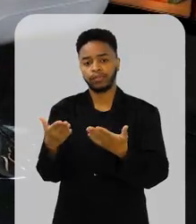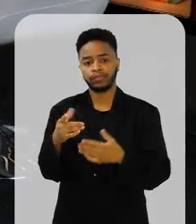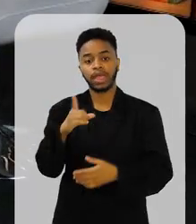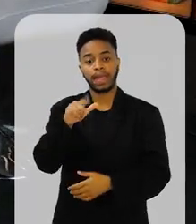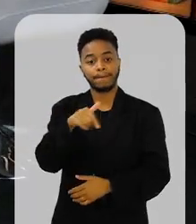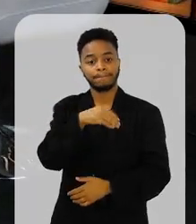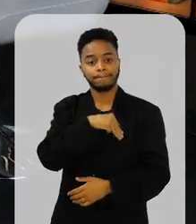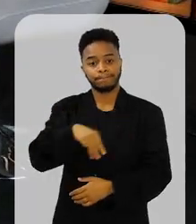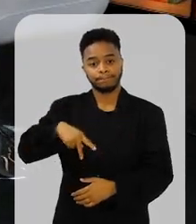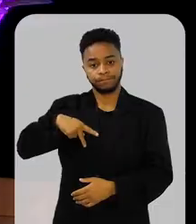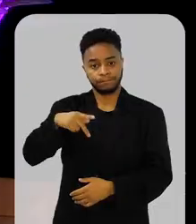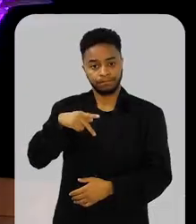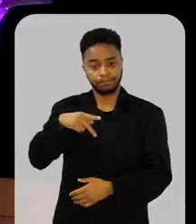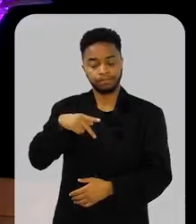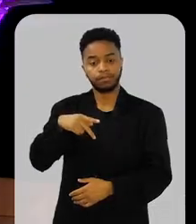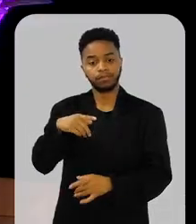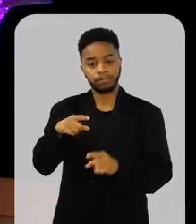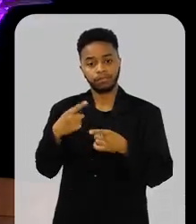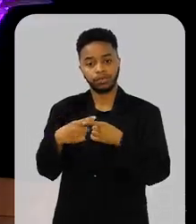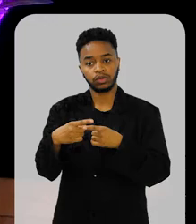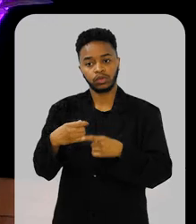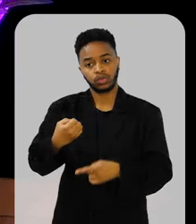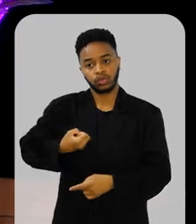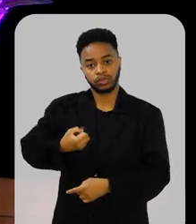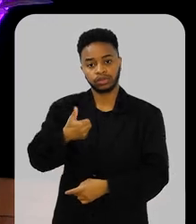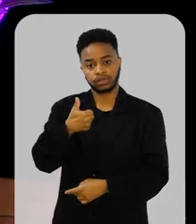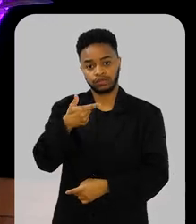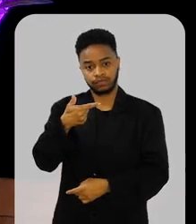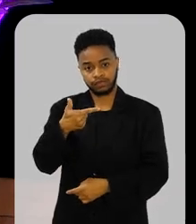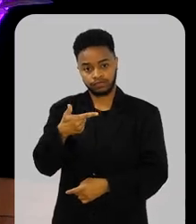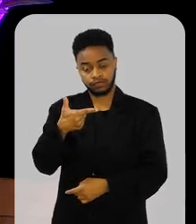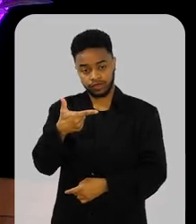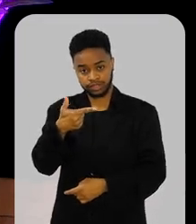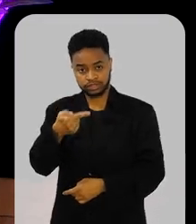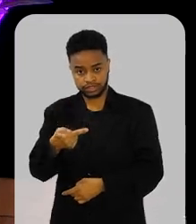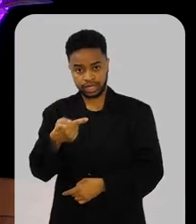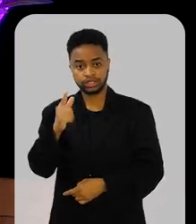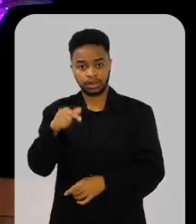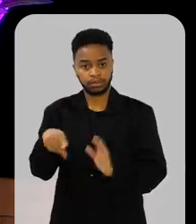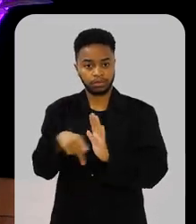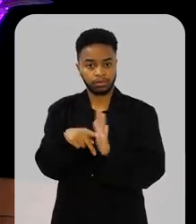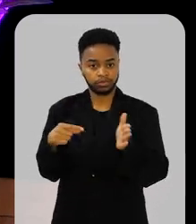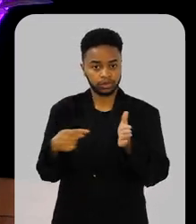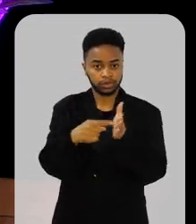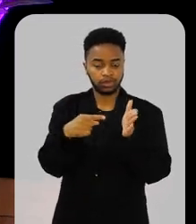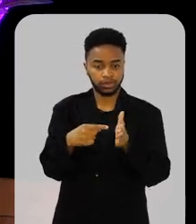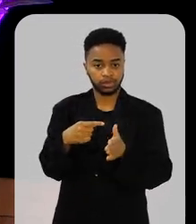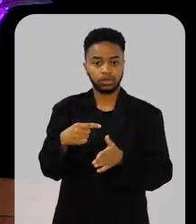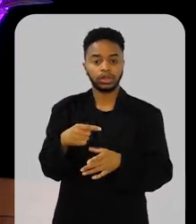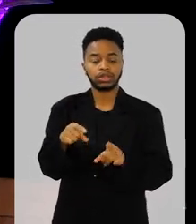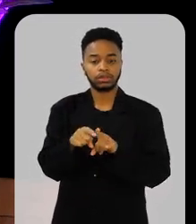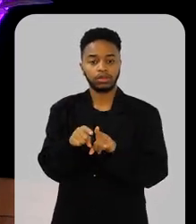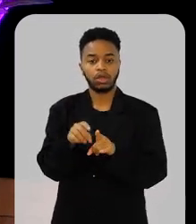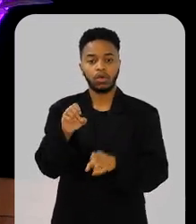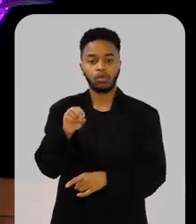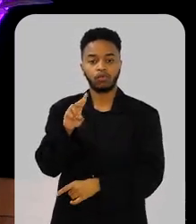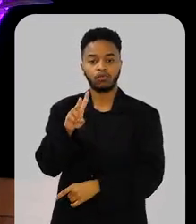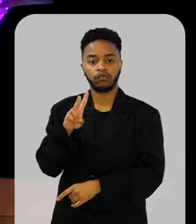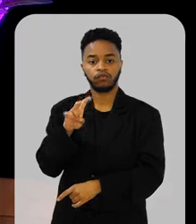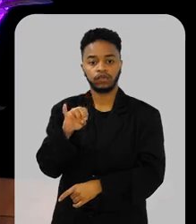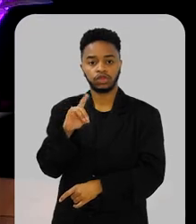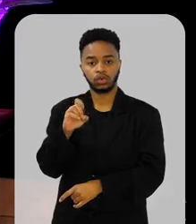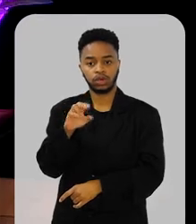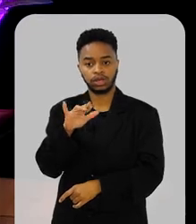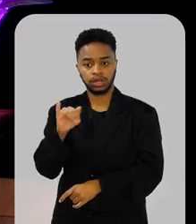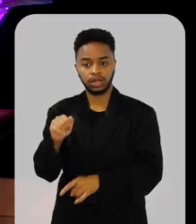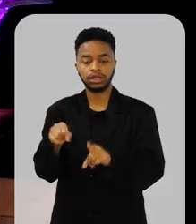Ministério Público, né? O telefone 127, que é o telefone de denúncia do Ministério Público, ouvidoria. Uhum.